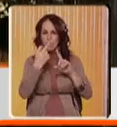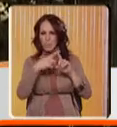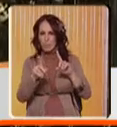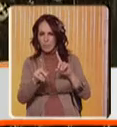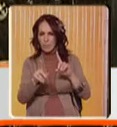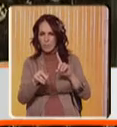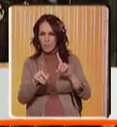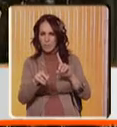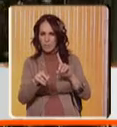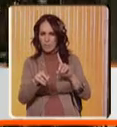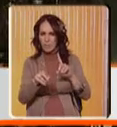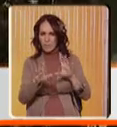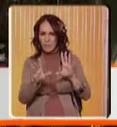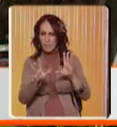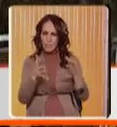diferentes?